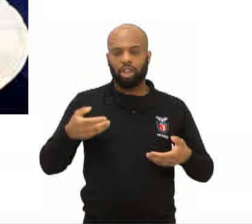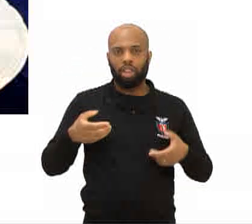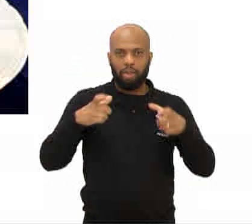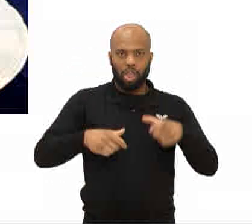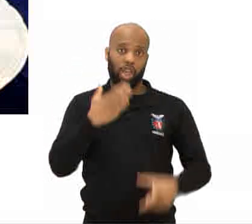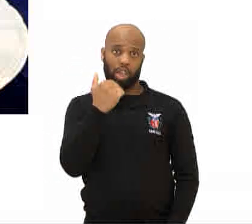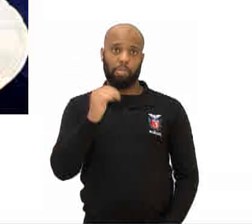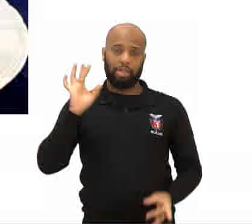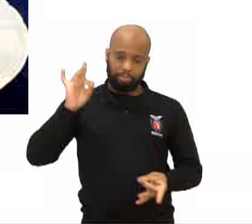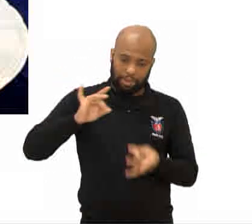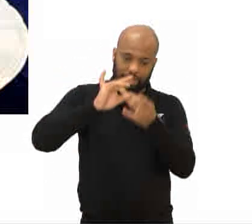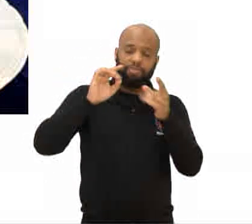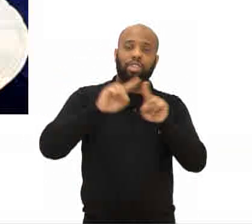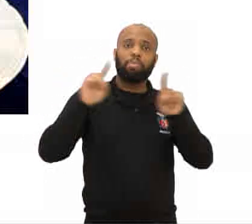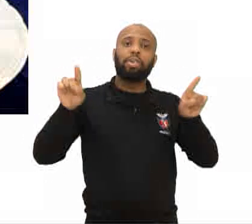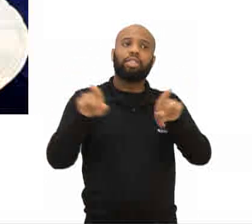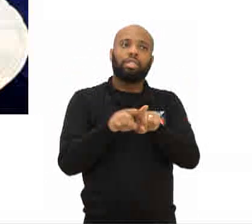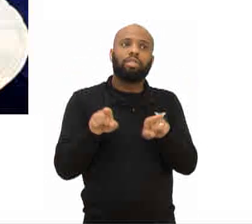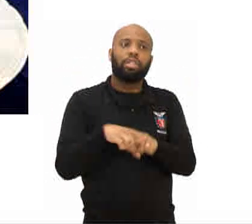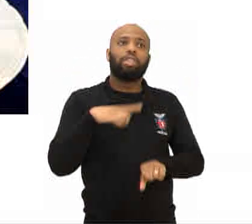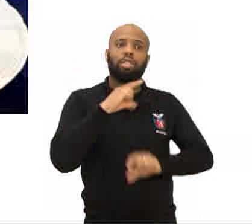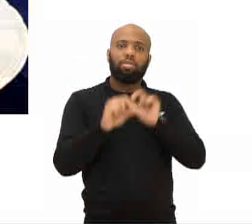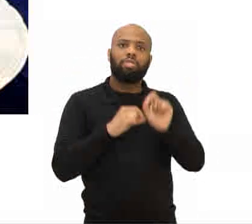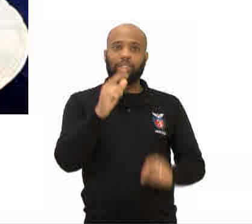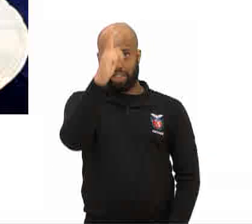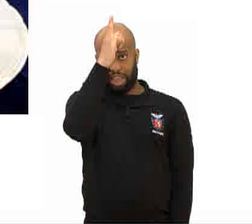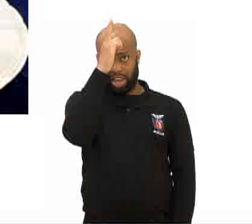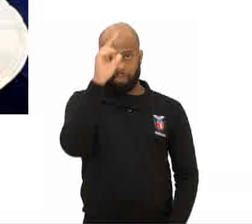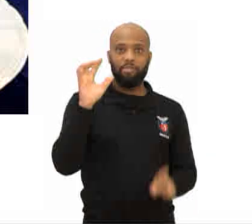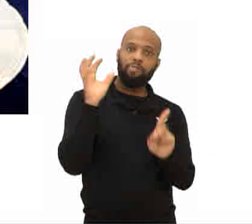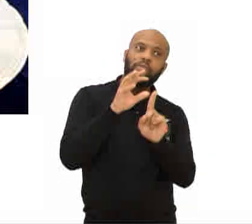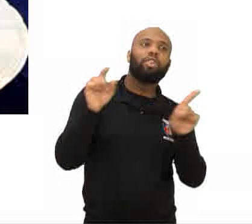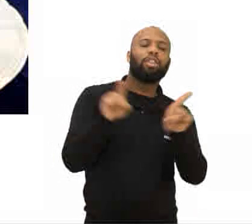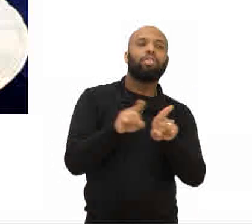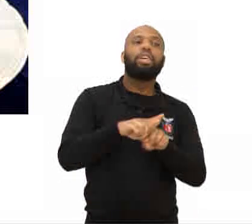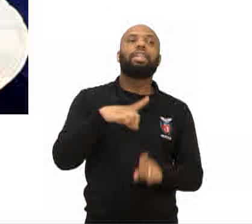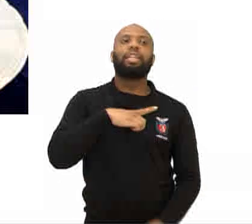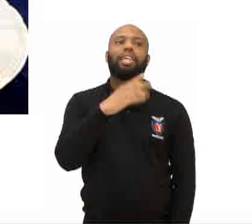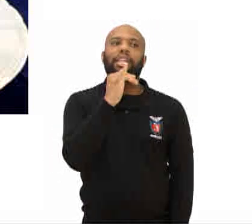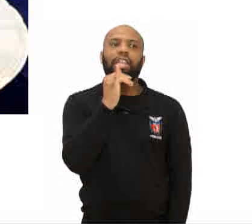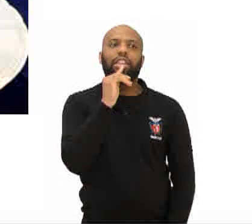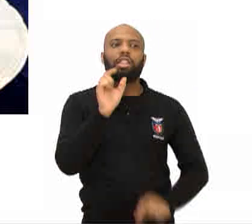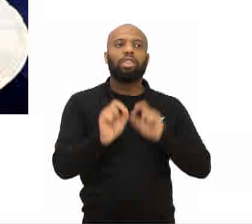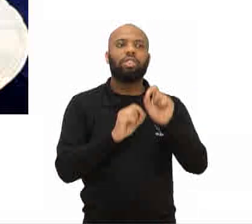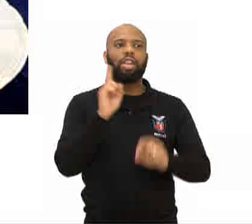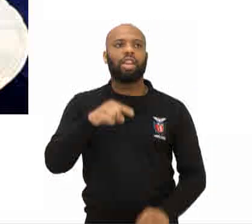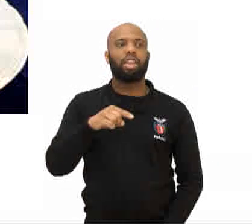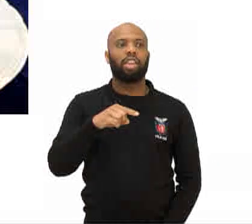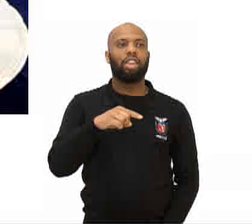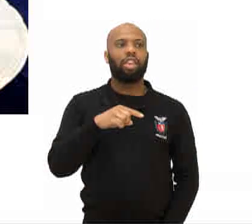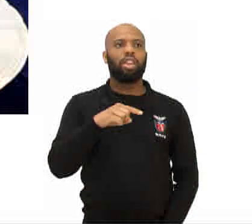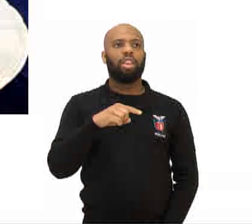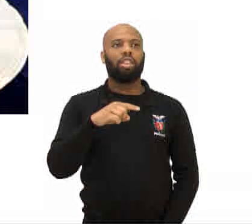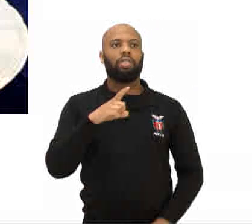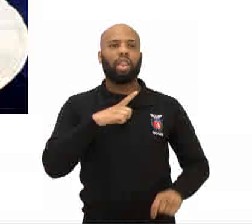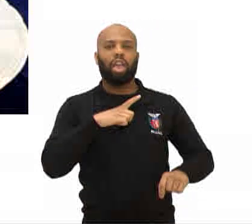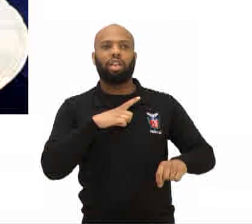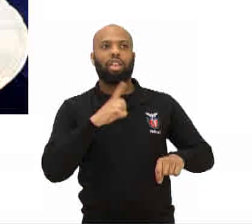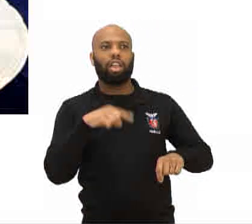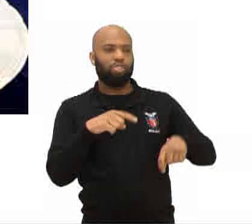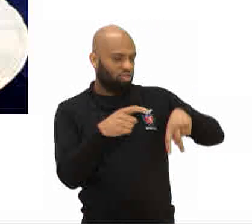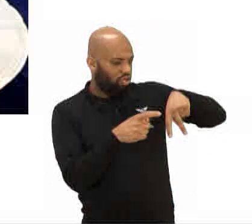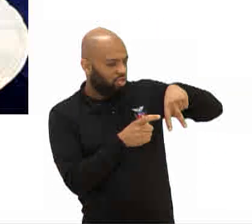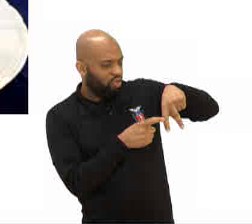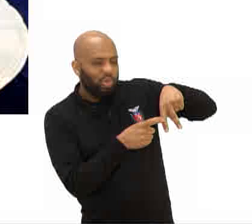típicos, mas também a influência alemã ali. Eu trouxe um exemplo, né, que é o joelho,